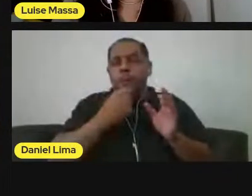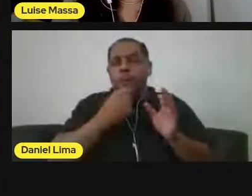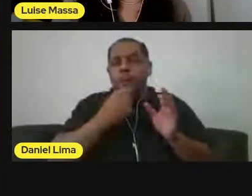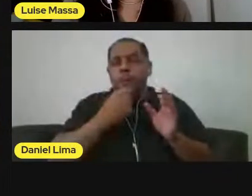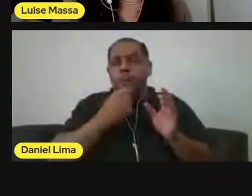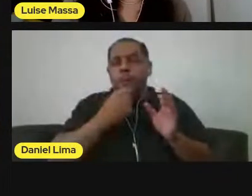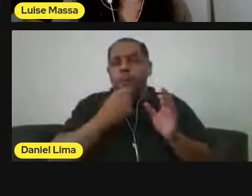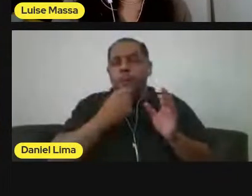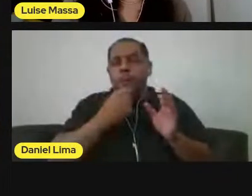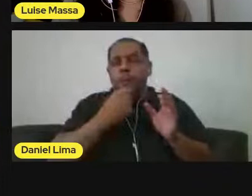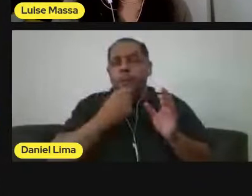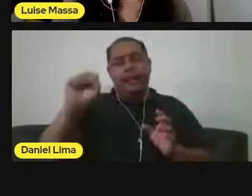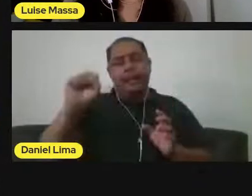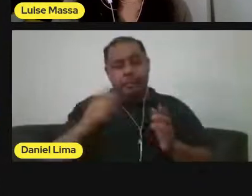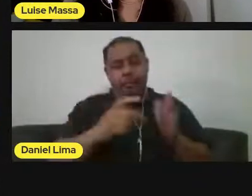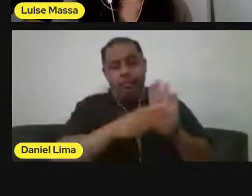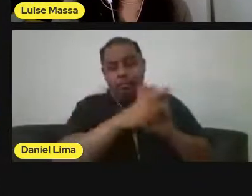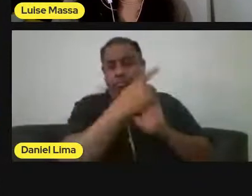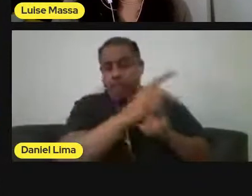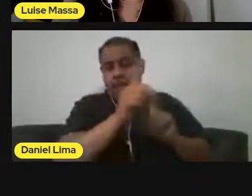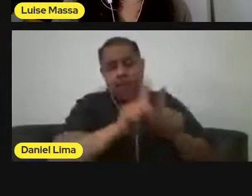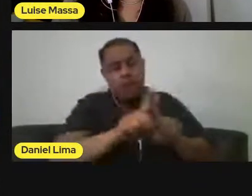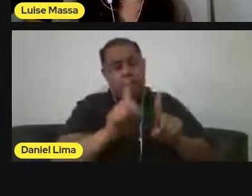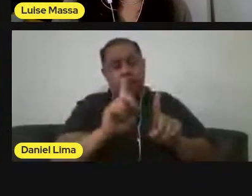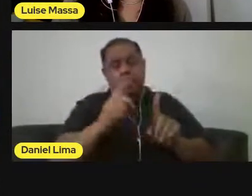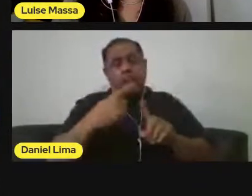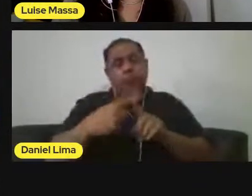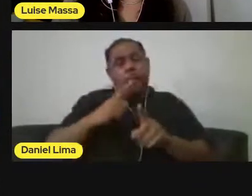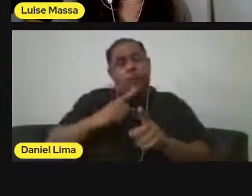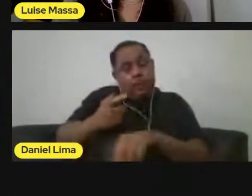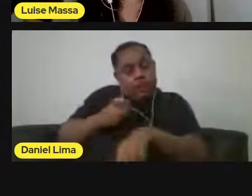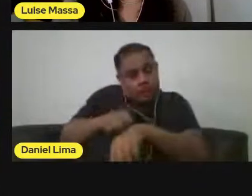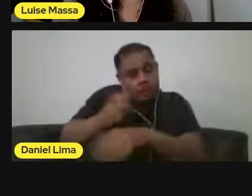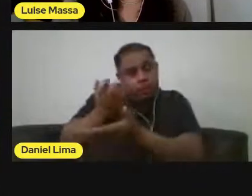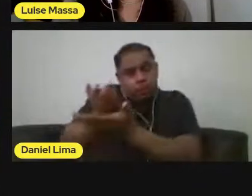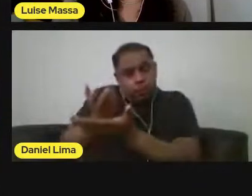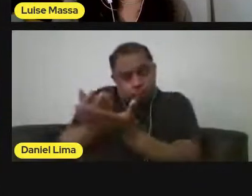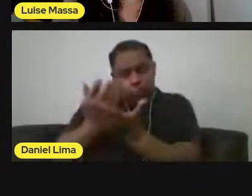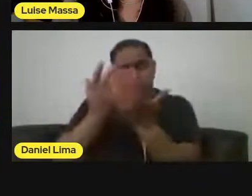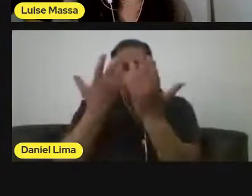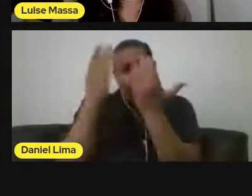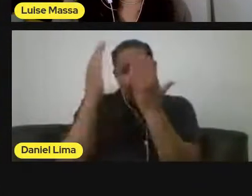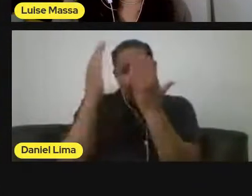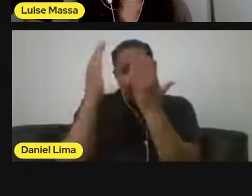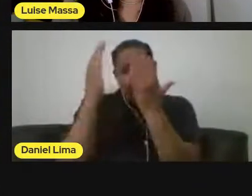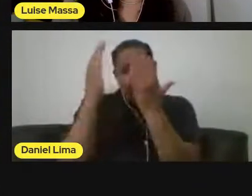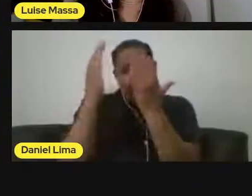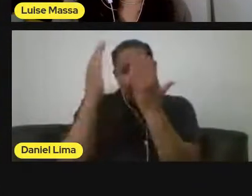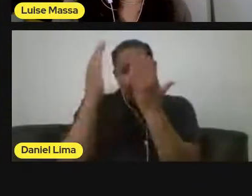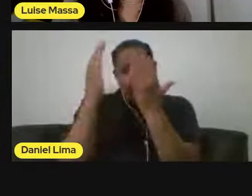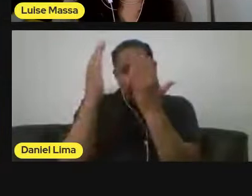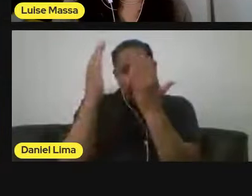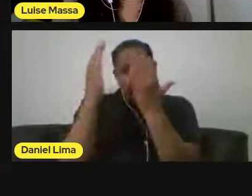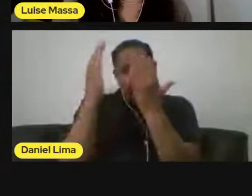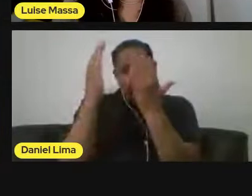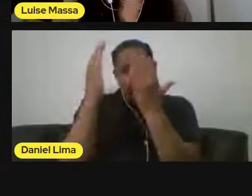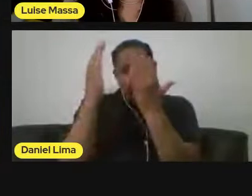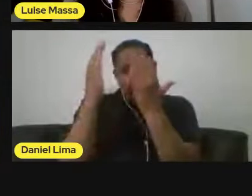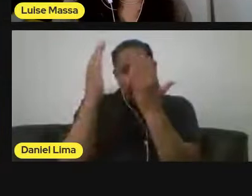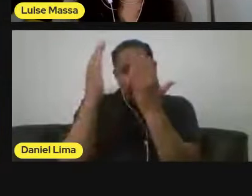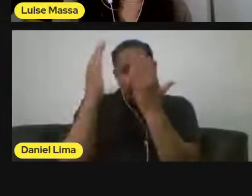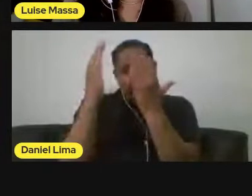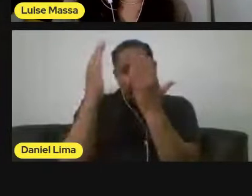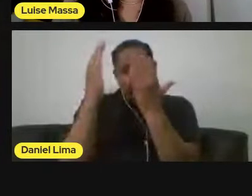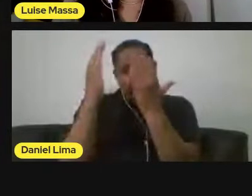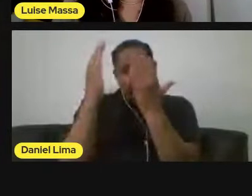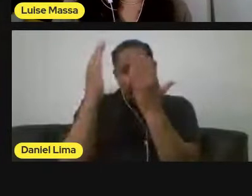está em estudo e em análise perceber realmente quem é que foi o autor. do livro do Desassossego, porque o próprio